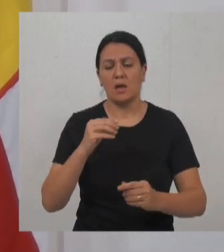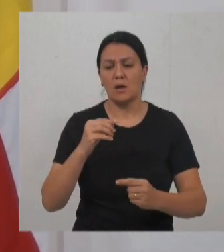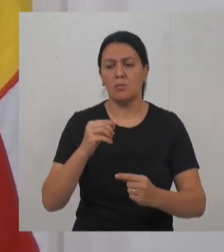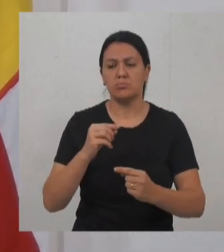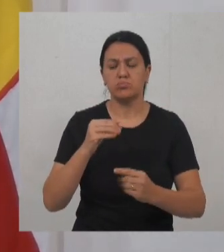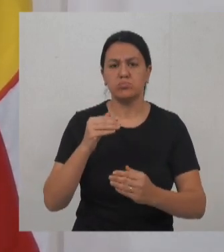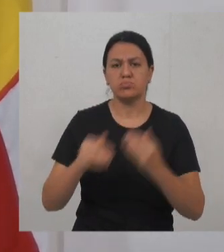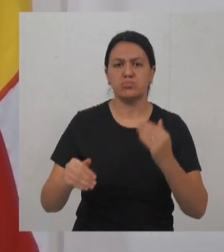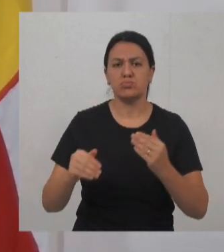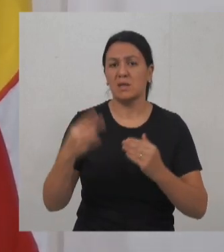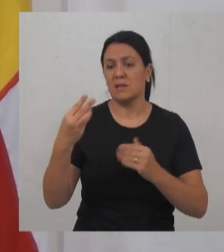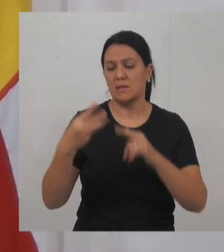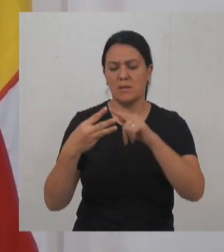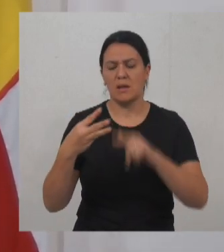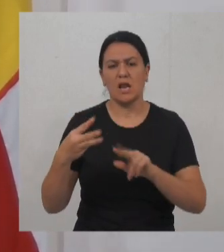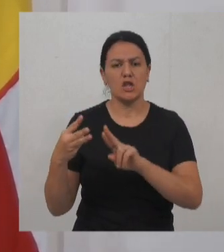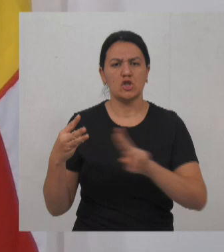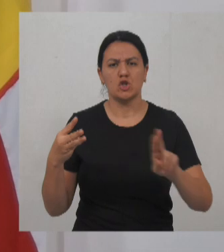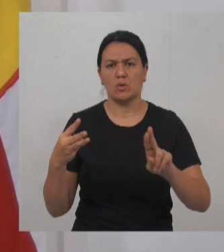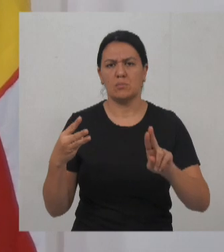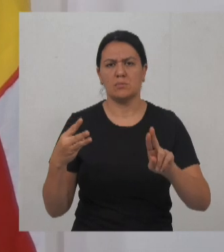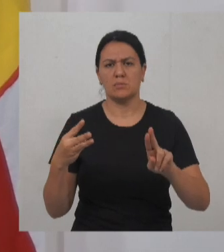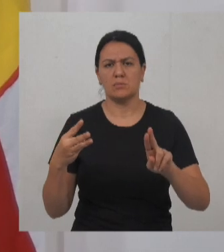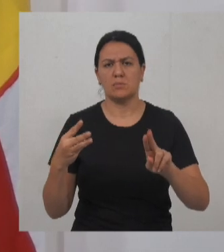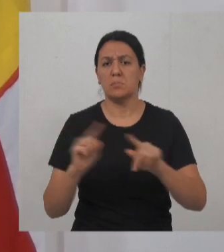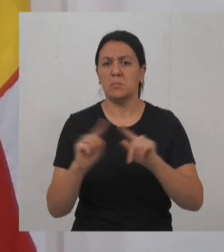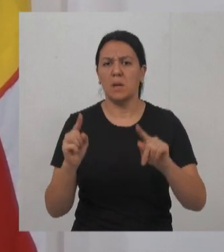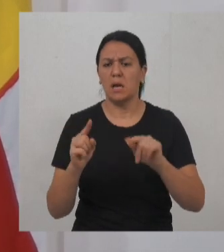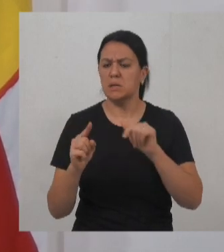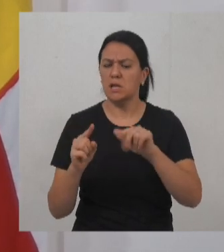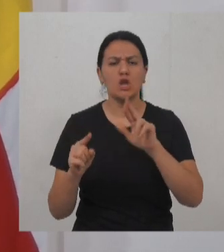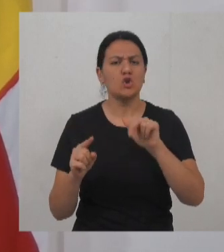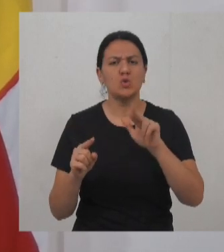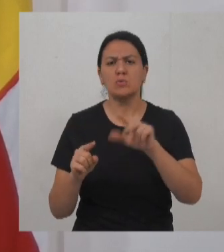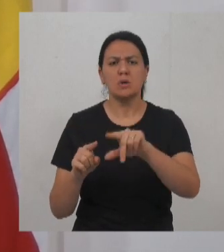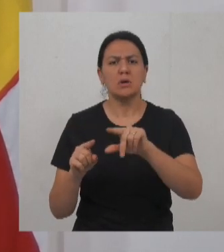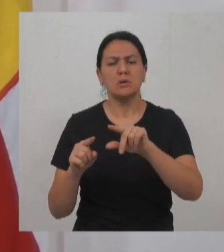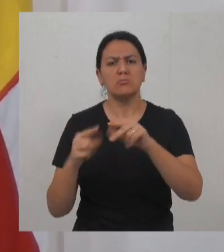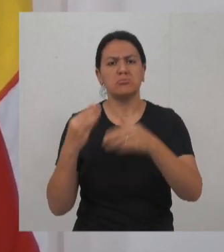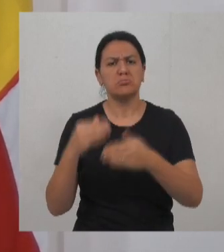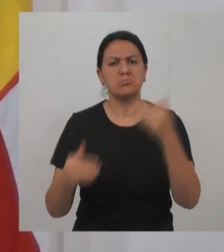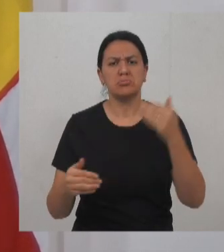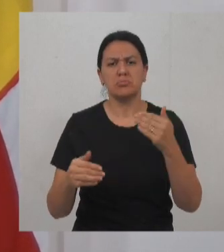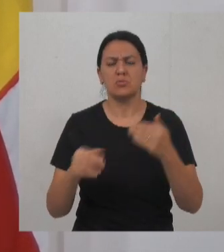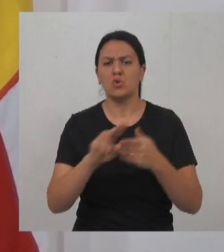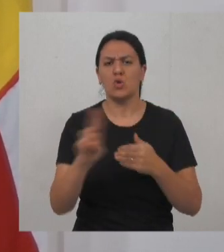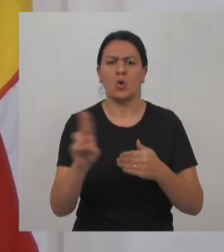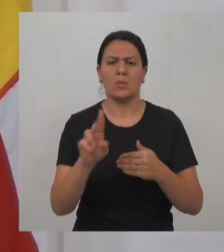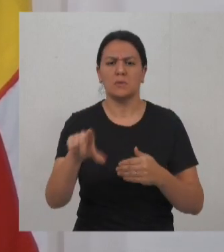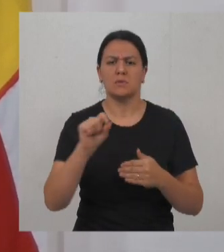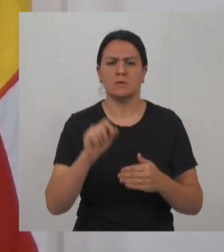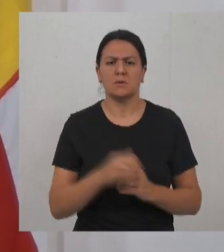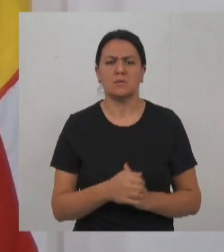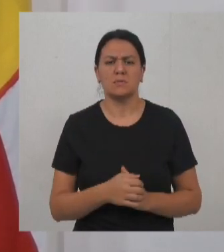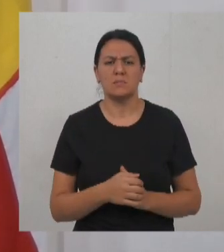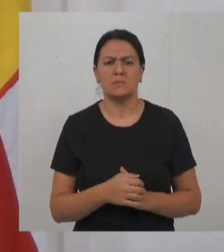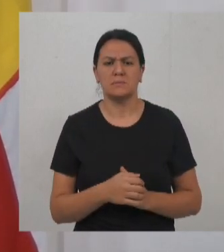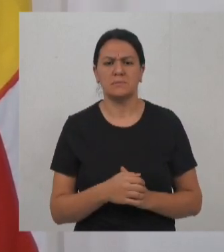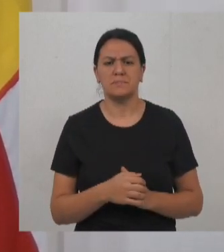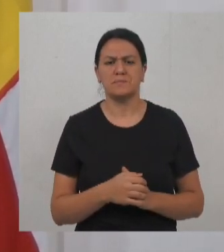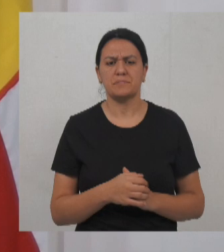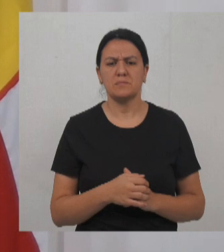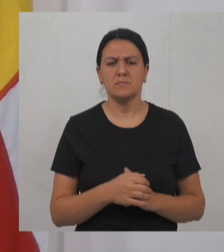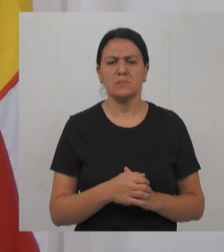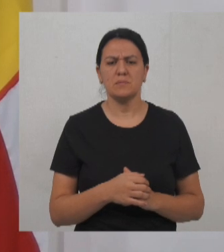nomes. E aquele nome nunca foi recusado. Na quarta, ele foi, eu ainda pensei, se ele vier na quinta também, for